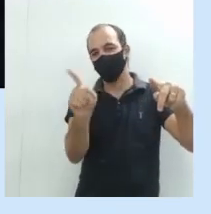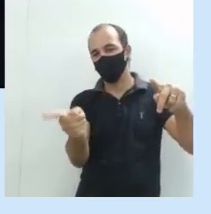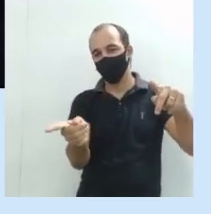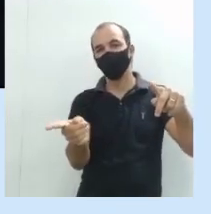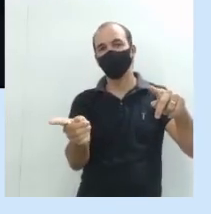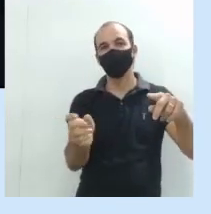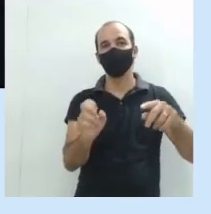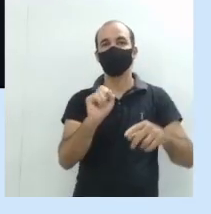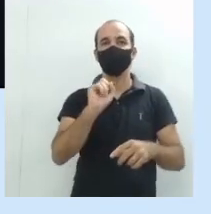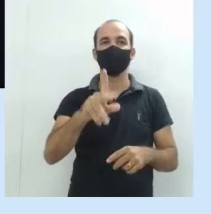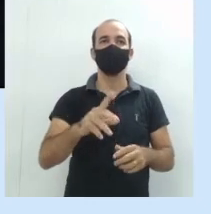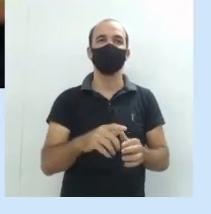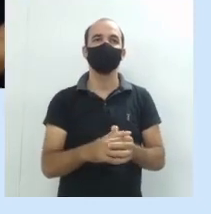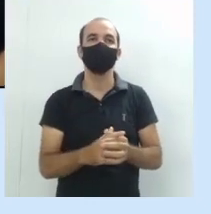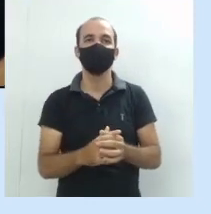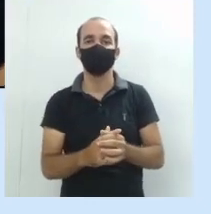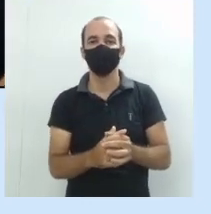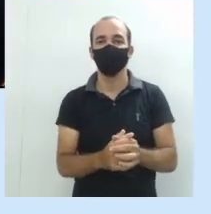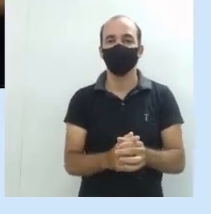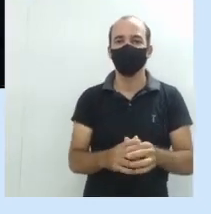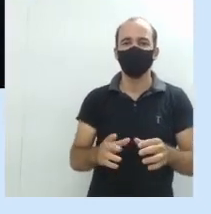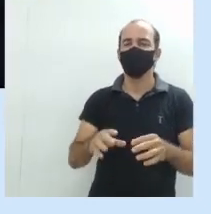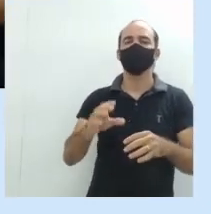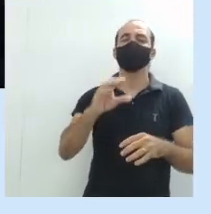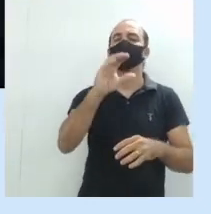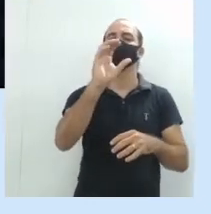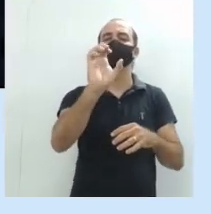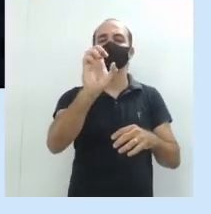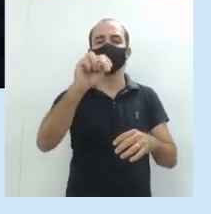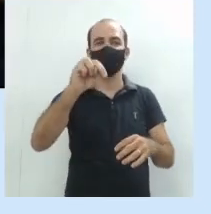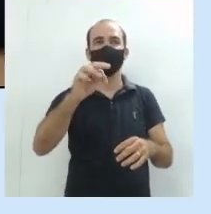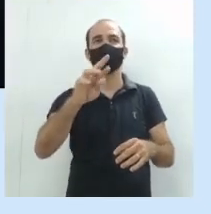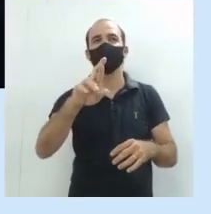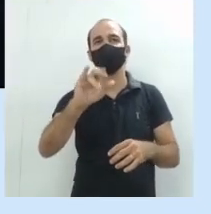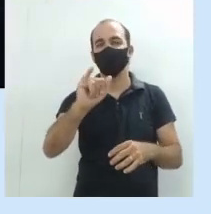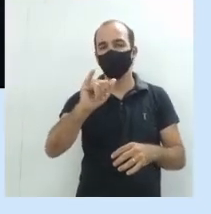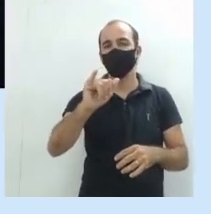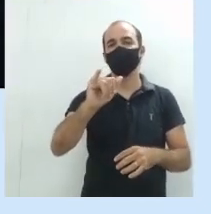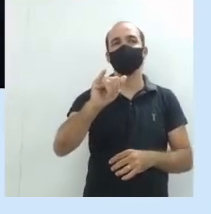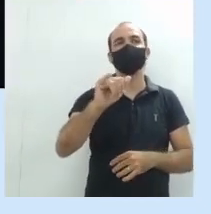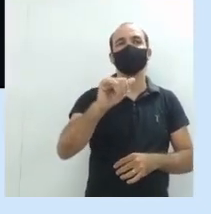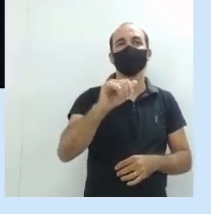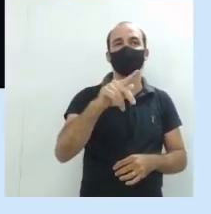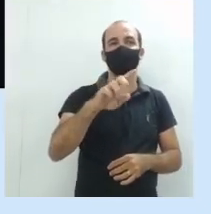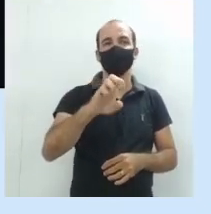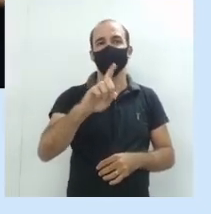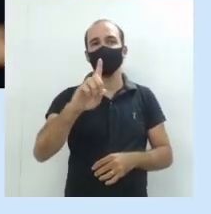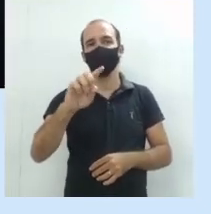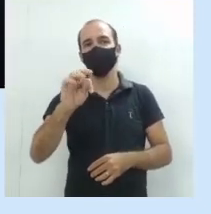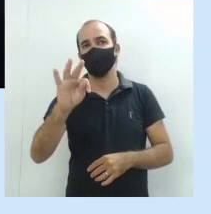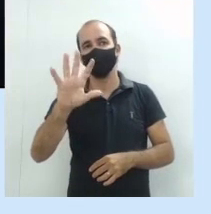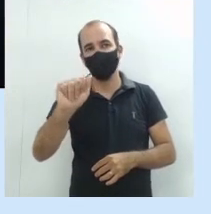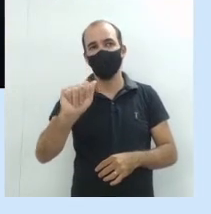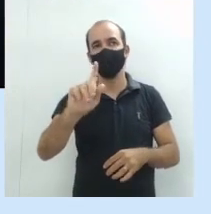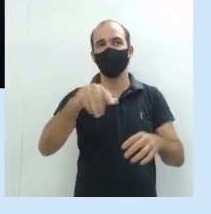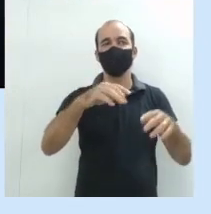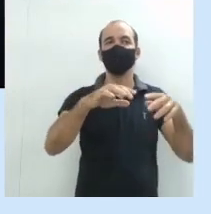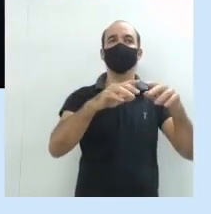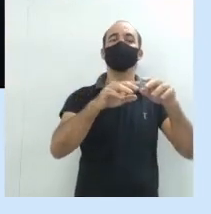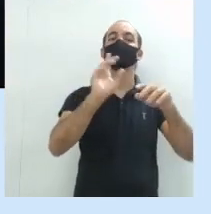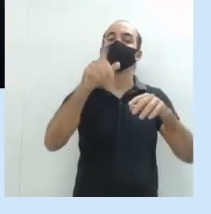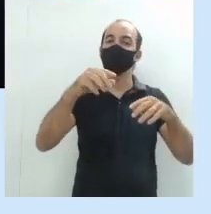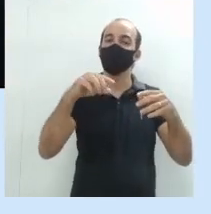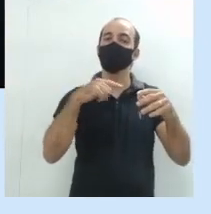perpendicular. Característica da centrípeta, vida íntima da centrípeta, módulo V2